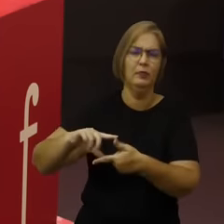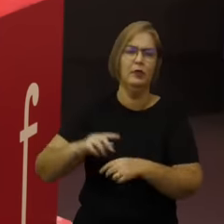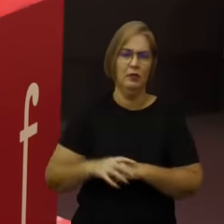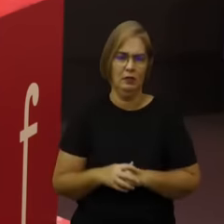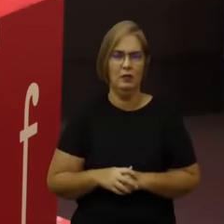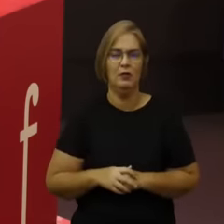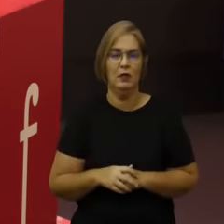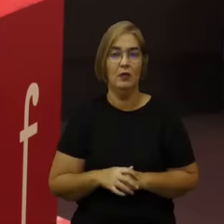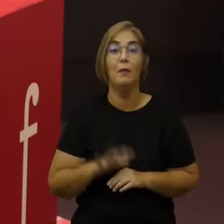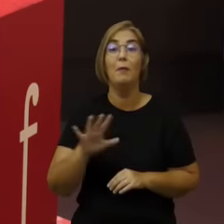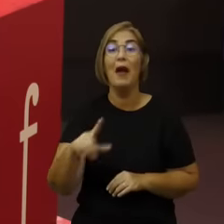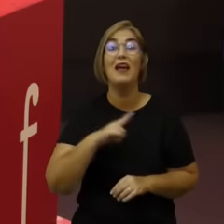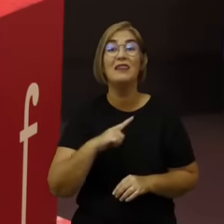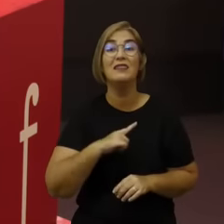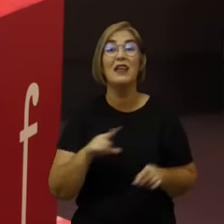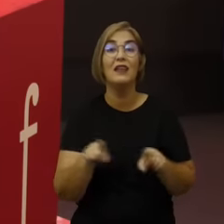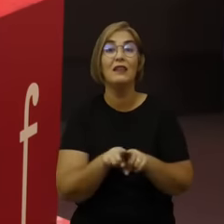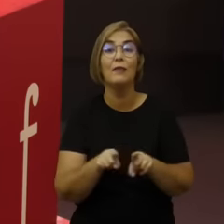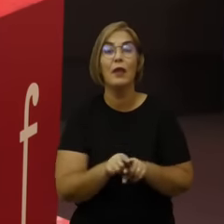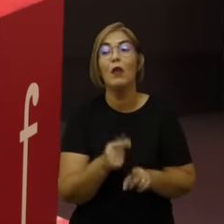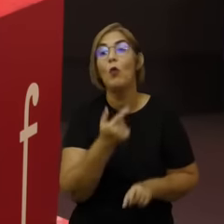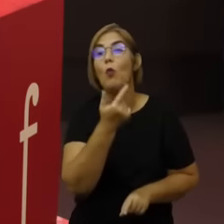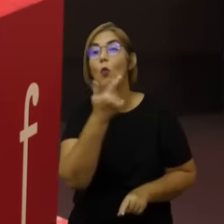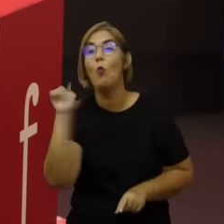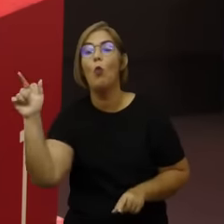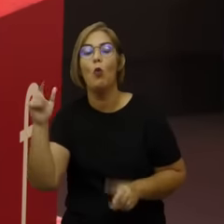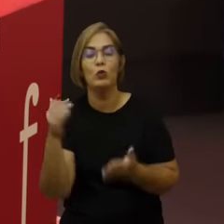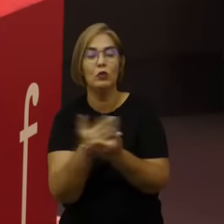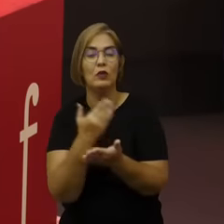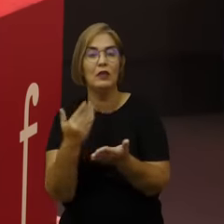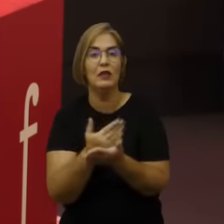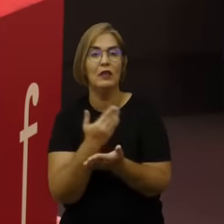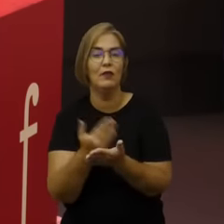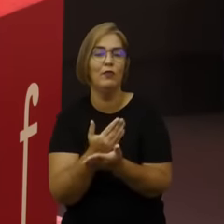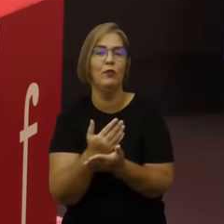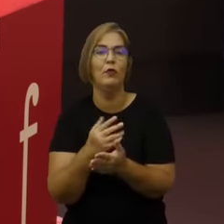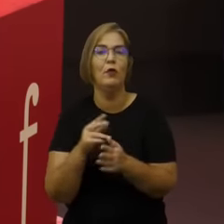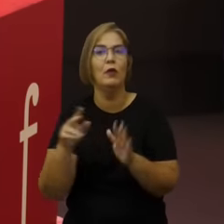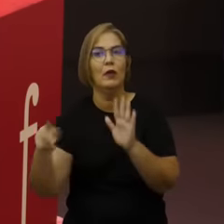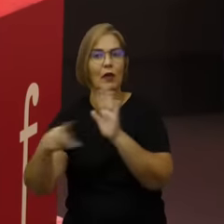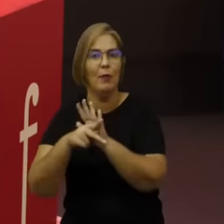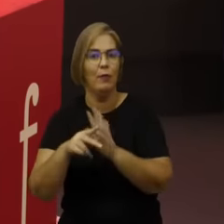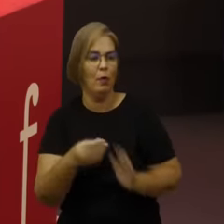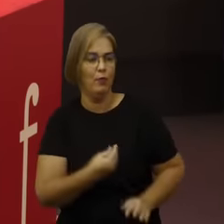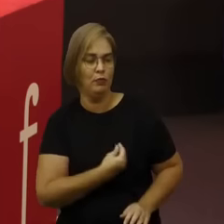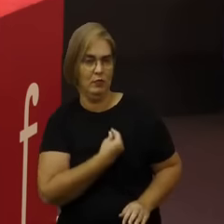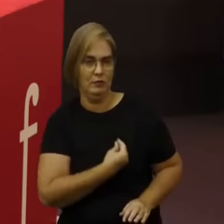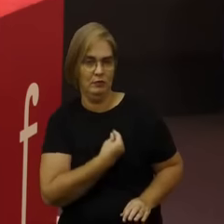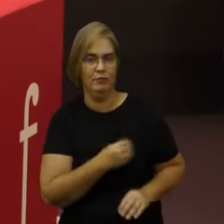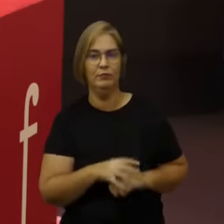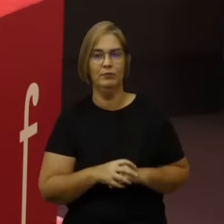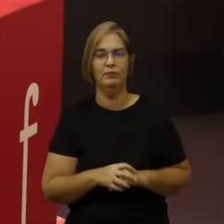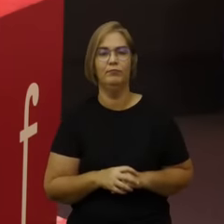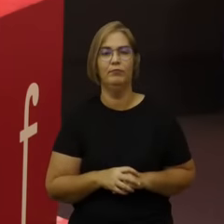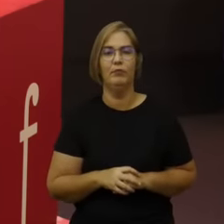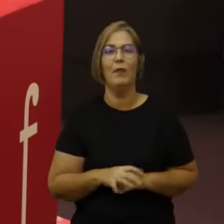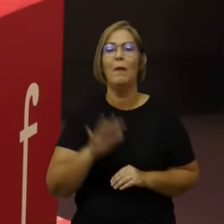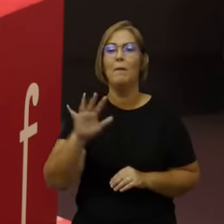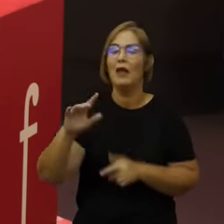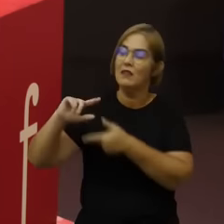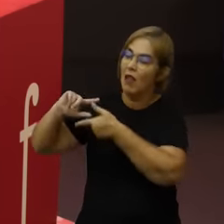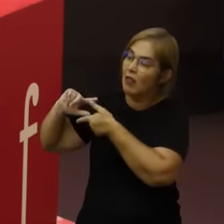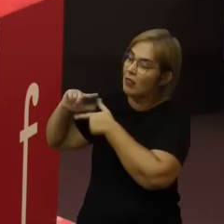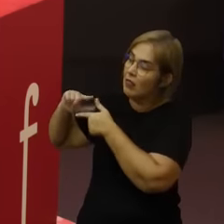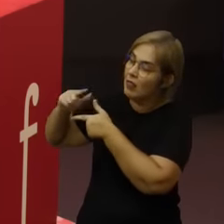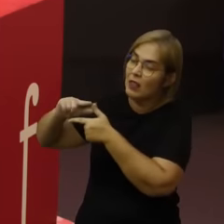existencialismo, ainda que depois ele venha a não se identificar totalmente com o existencialismo. Mas a tradição existencialista